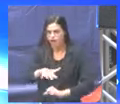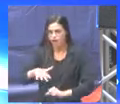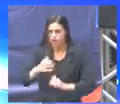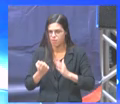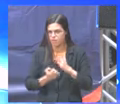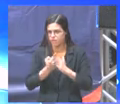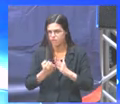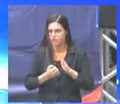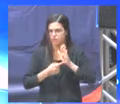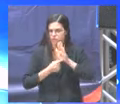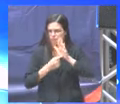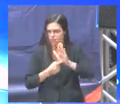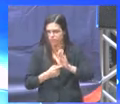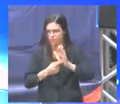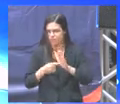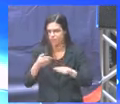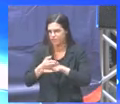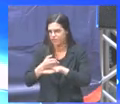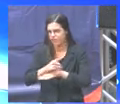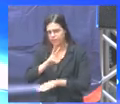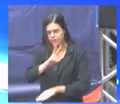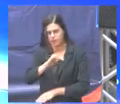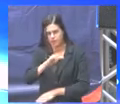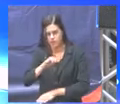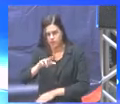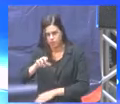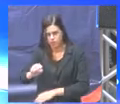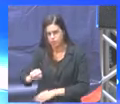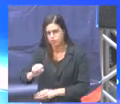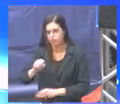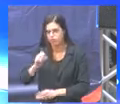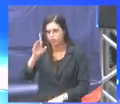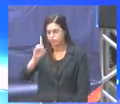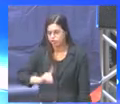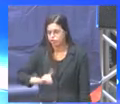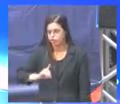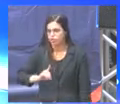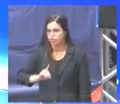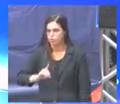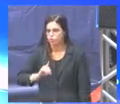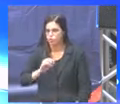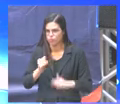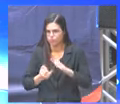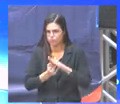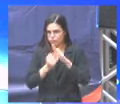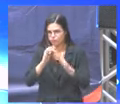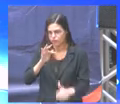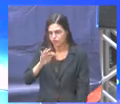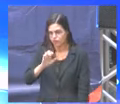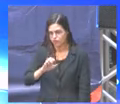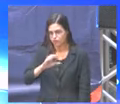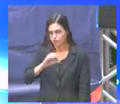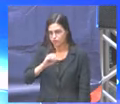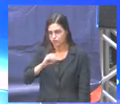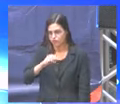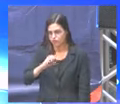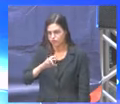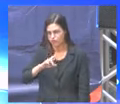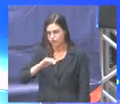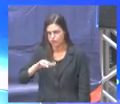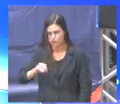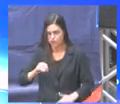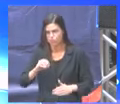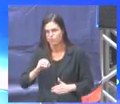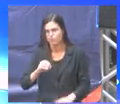nossos participantes: Vinícius Crespo, diretor executivo do Instituto FEComércio de Estratégia de Sustentabilidade, correto, Vinícius? Por